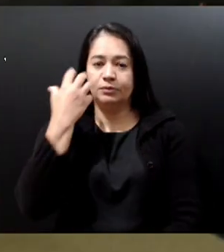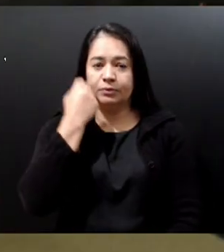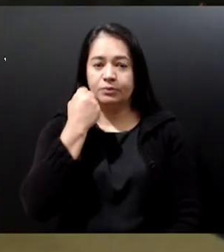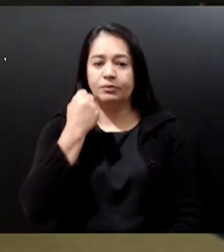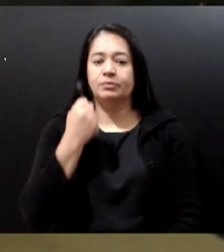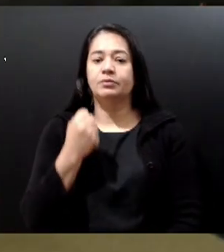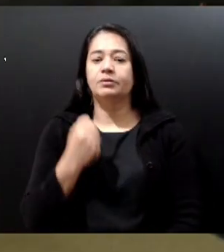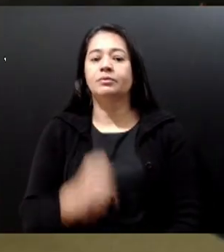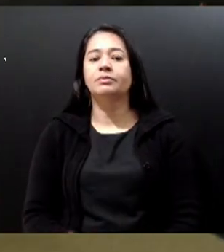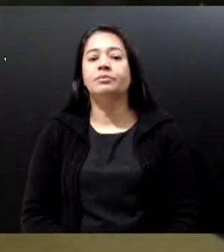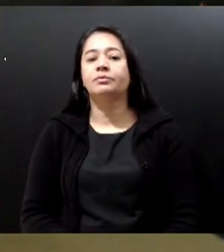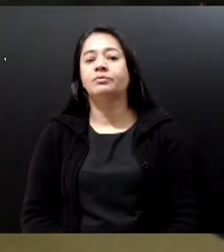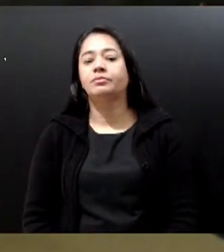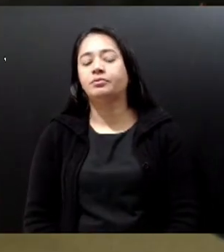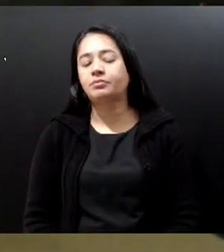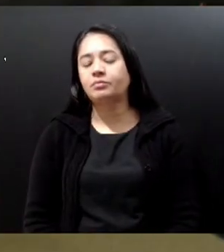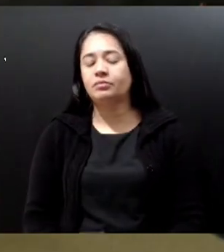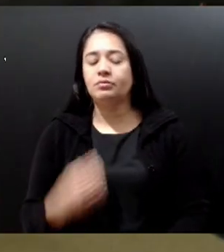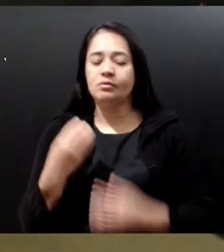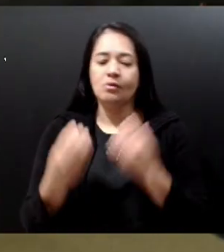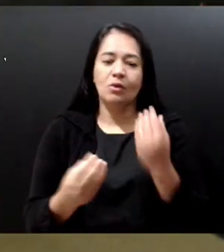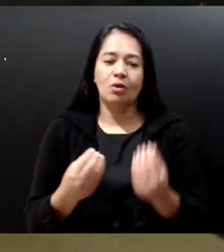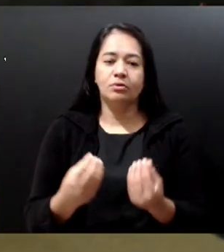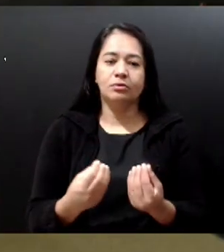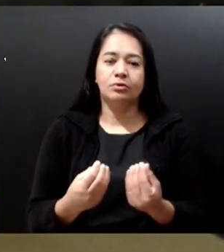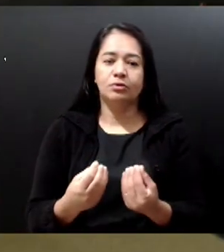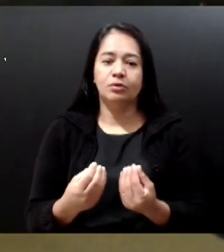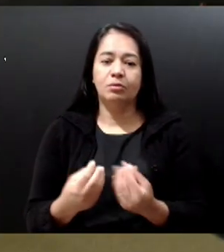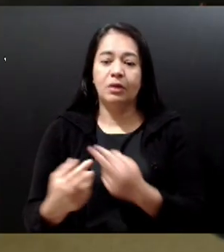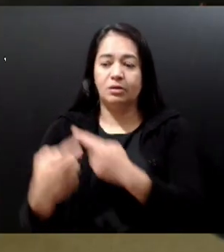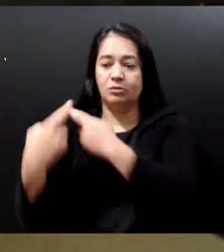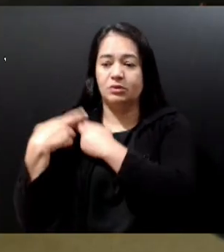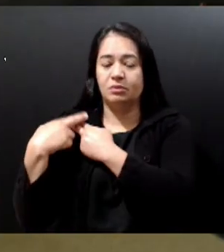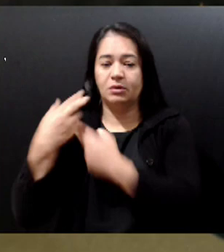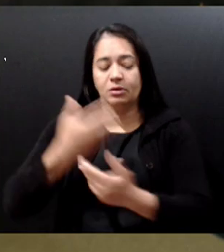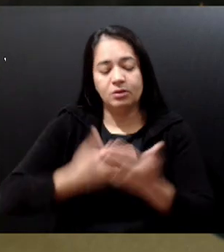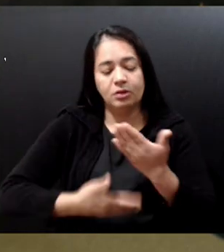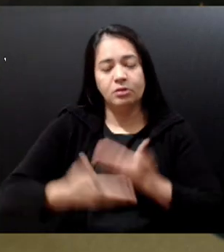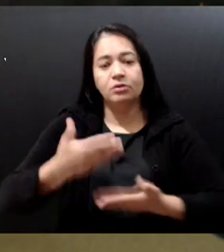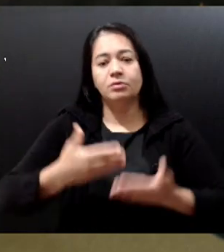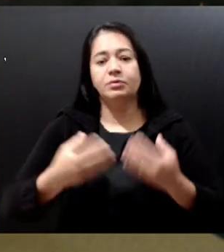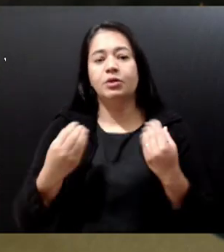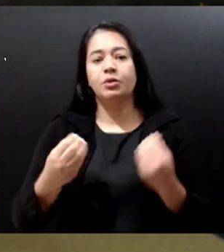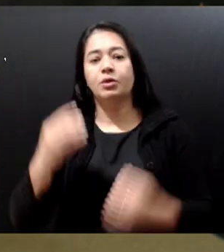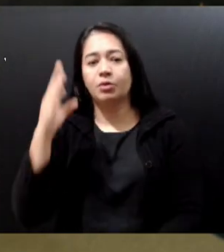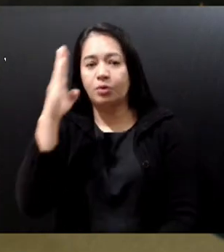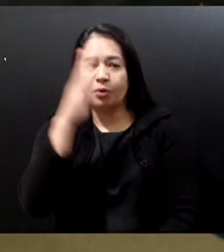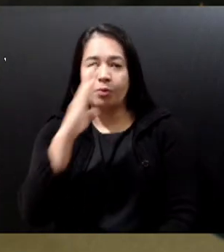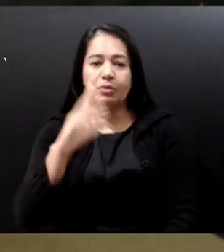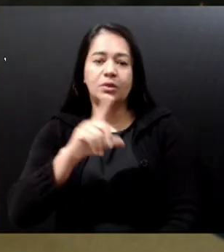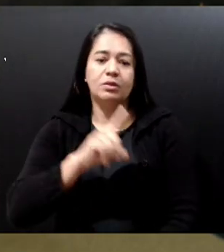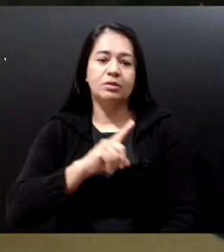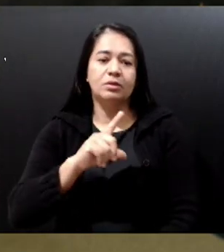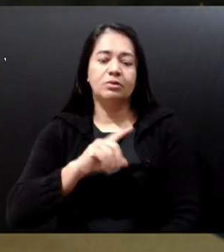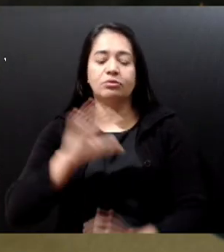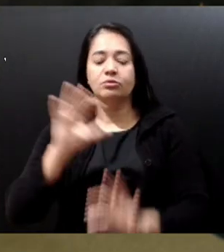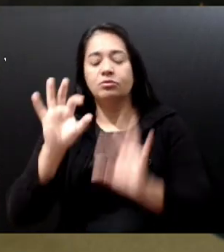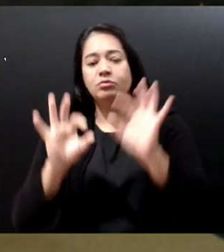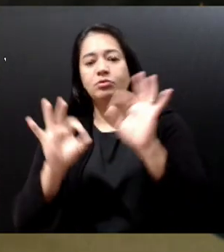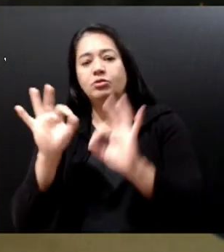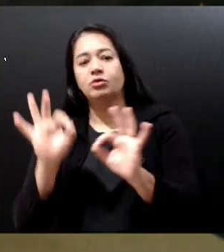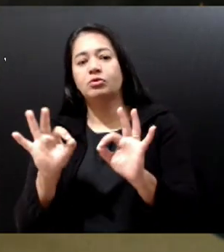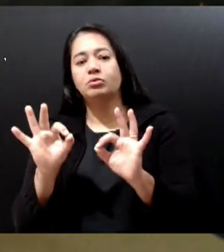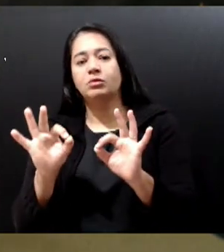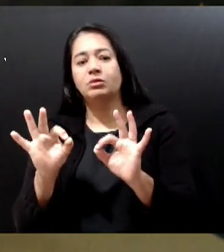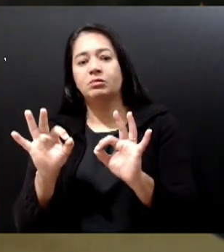que a legislação, o que o Brasil tem de preparo para essa nova forma,